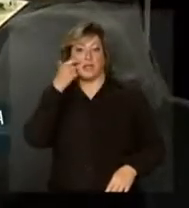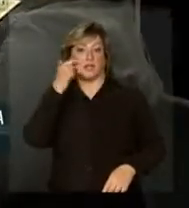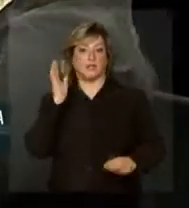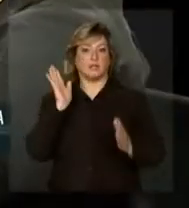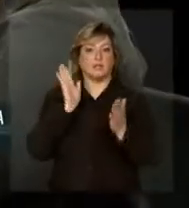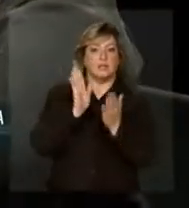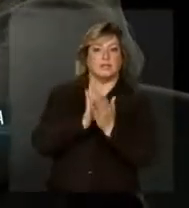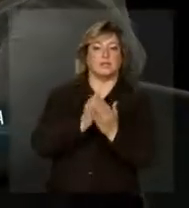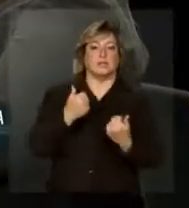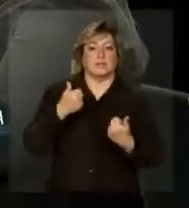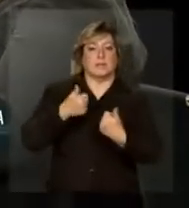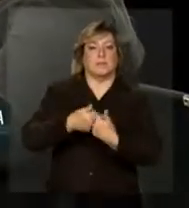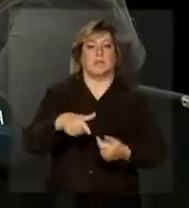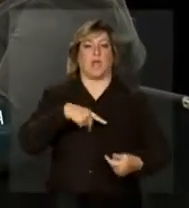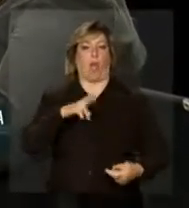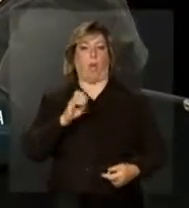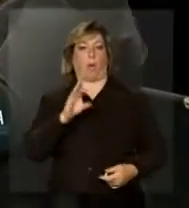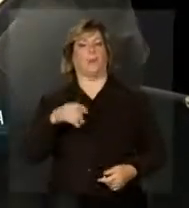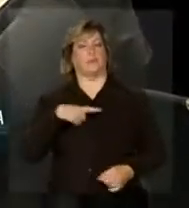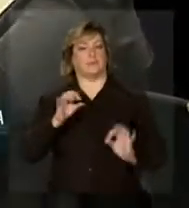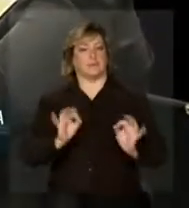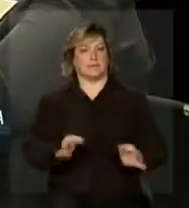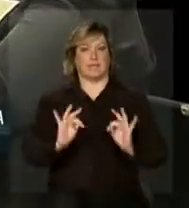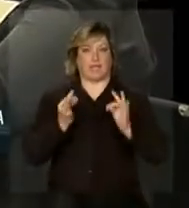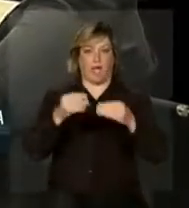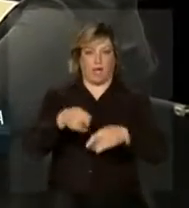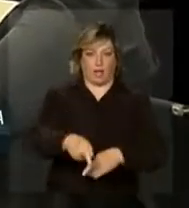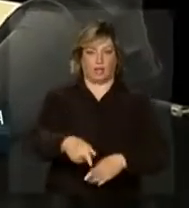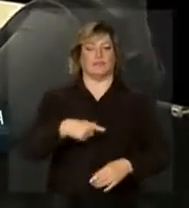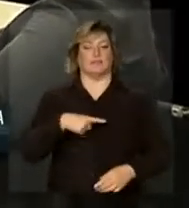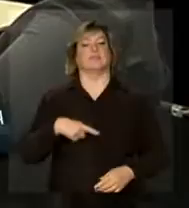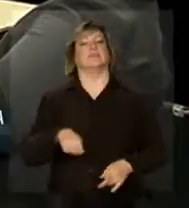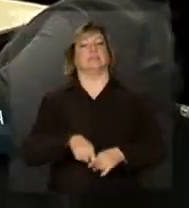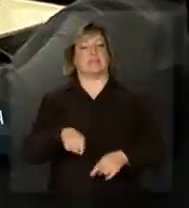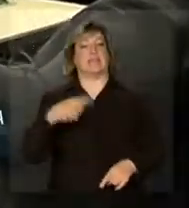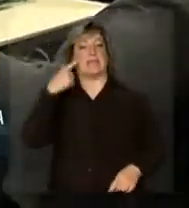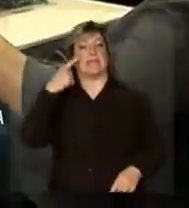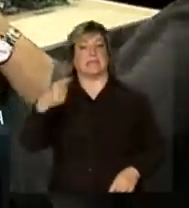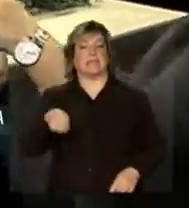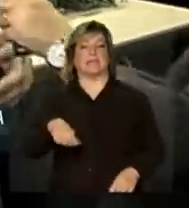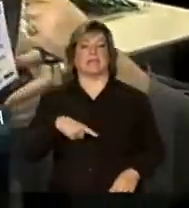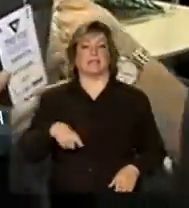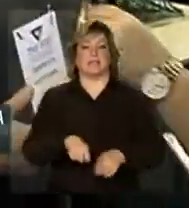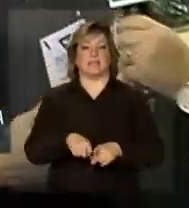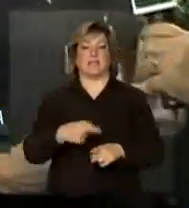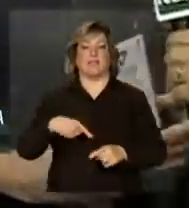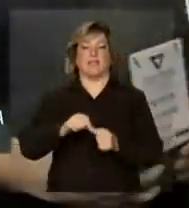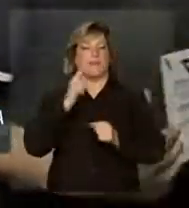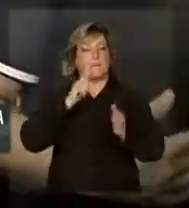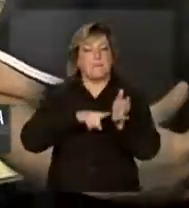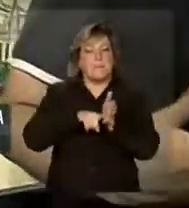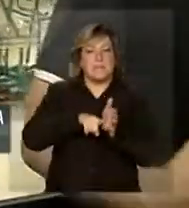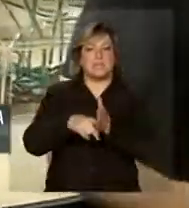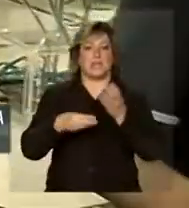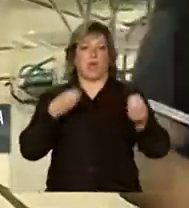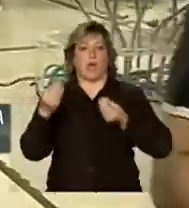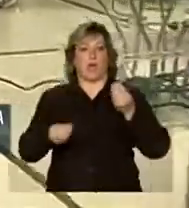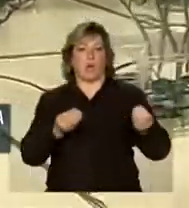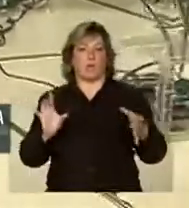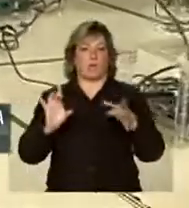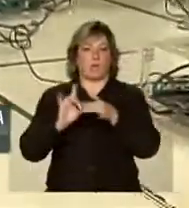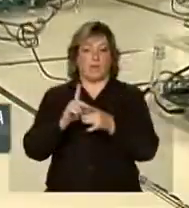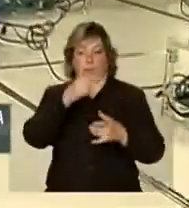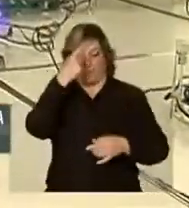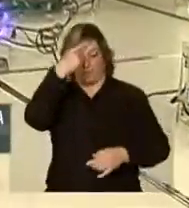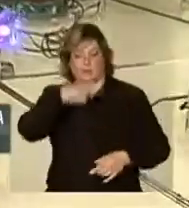dos Robôs dessa tecnologia robótica exatamente uma das ideias né Essa é uma plataforma que a gente utiliza para pesquisa né pesquisa de interação entre